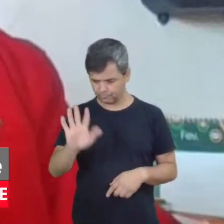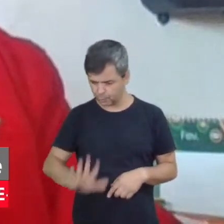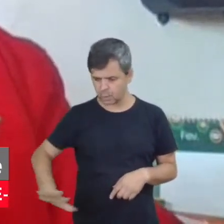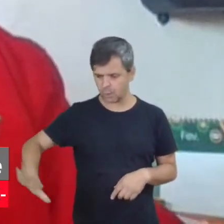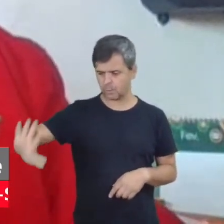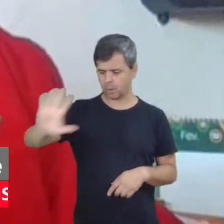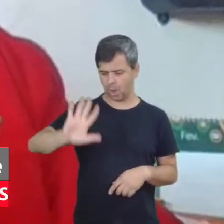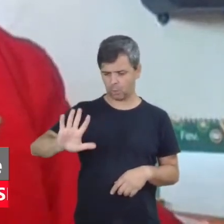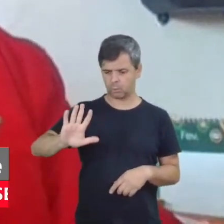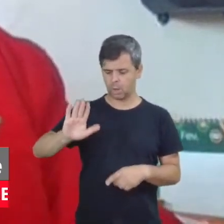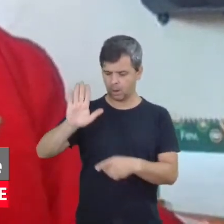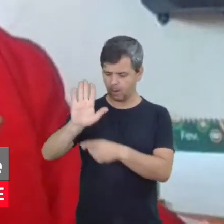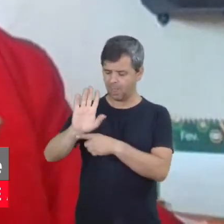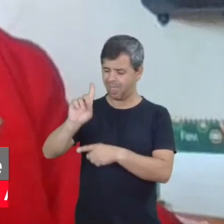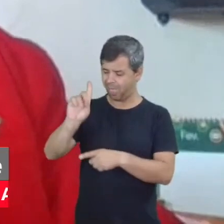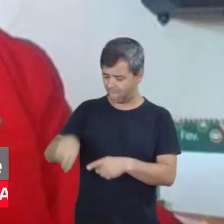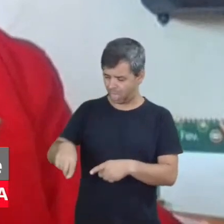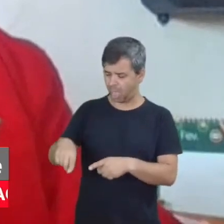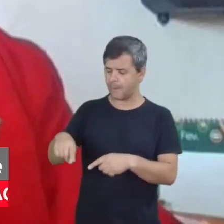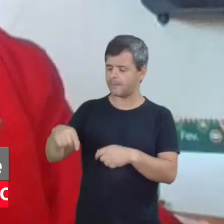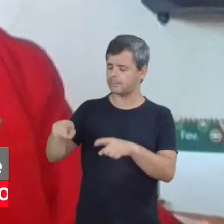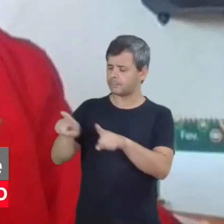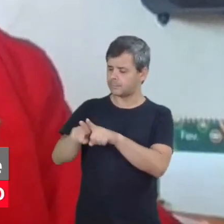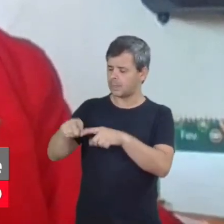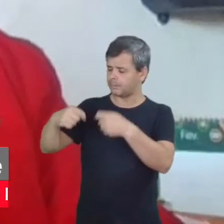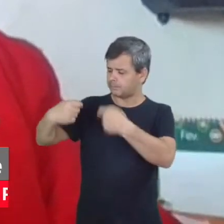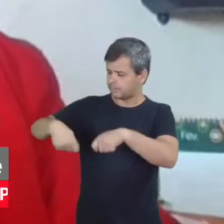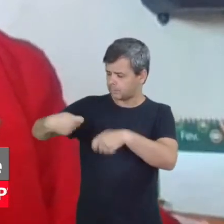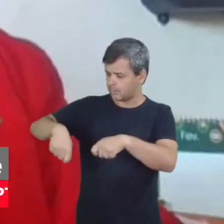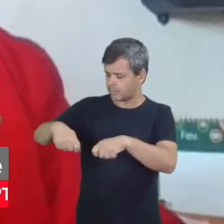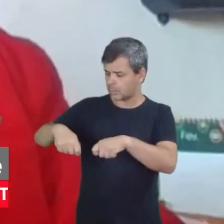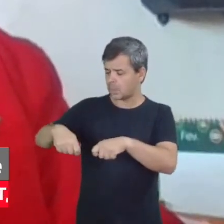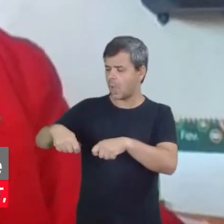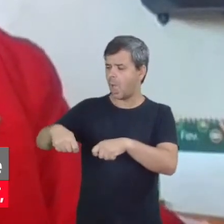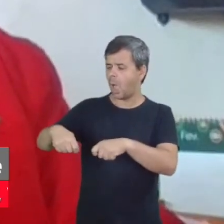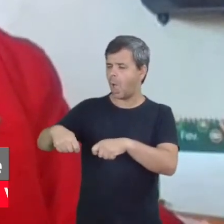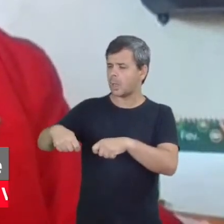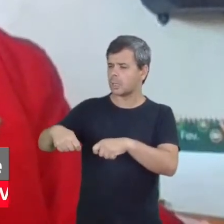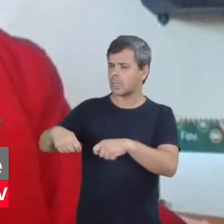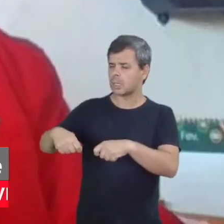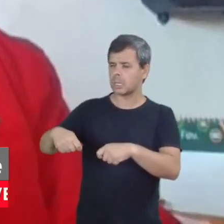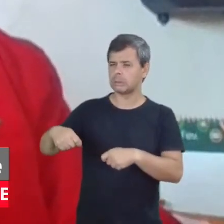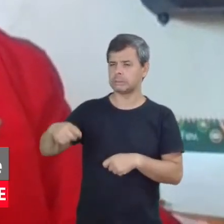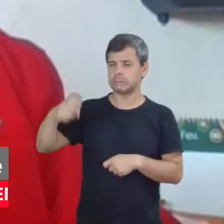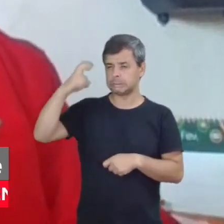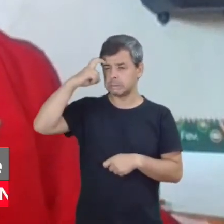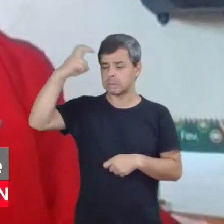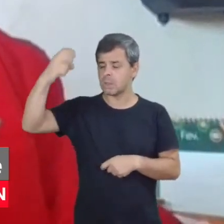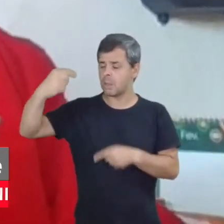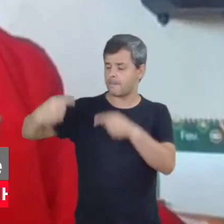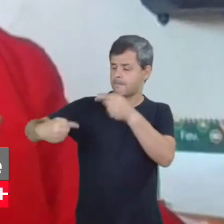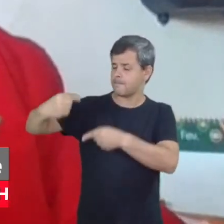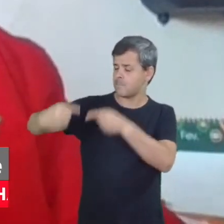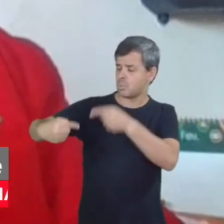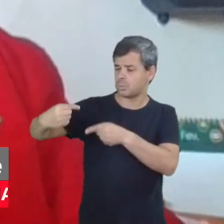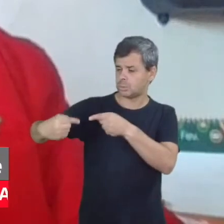Rio Grande, é necessário também que o governo, a inteligência política, o esforço que o governo está